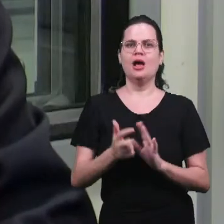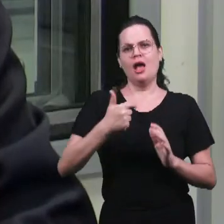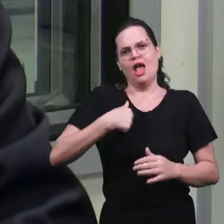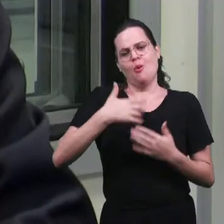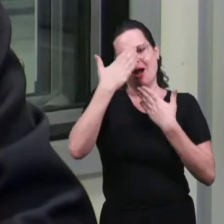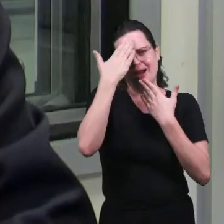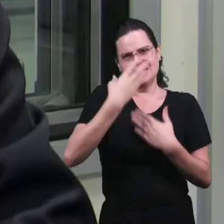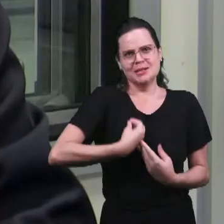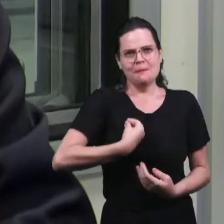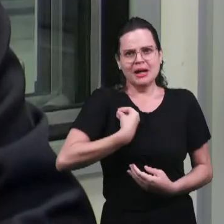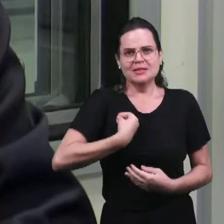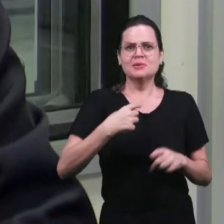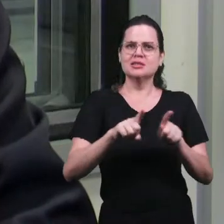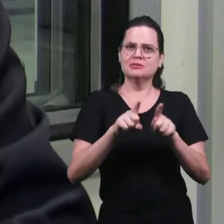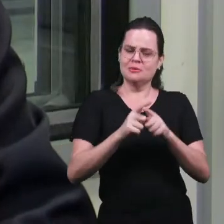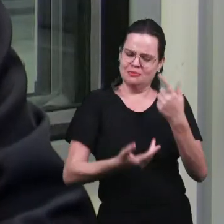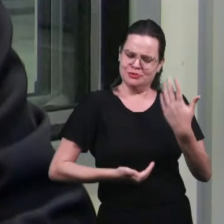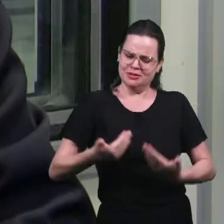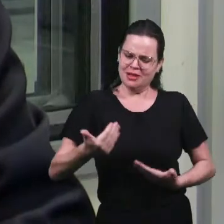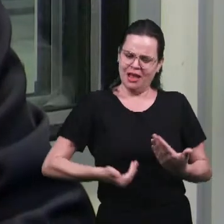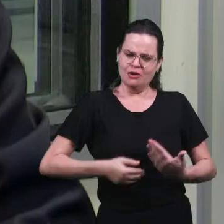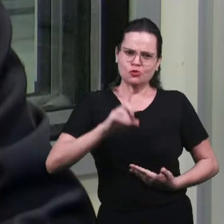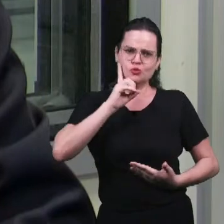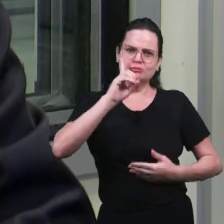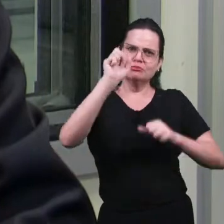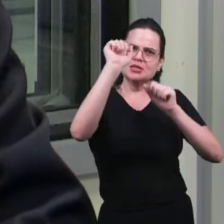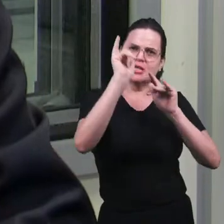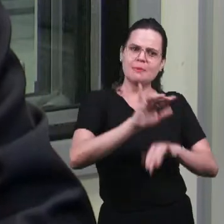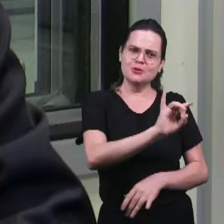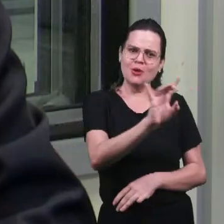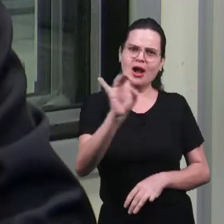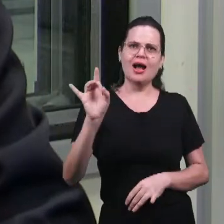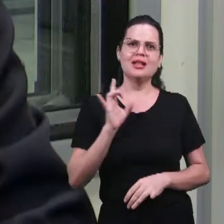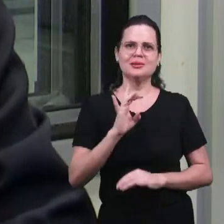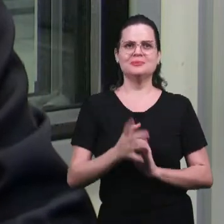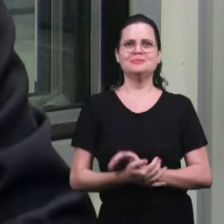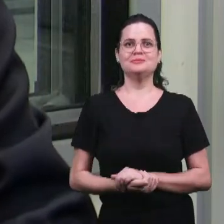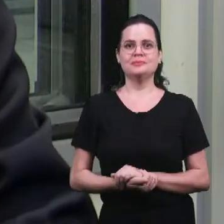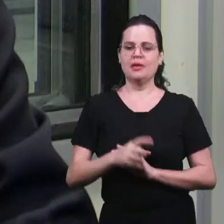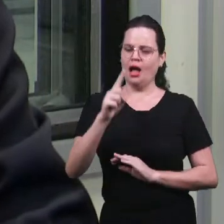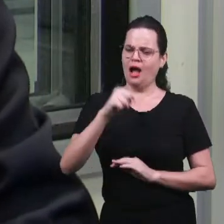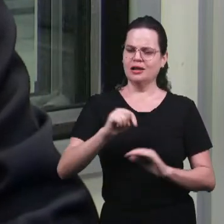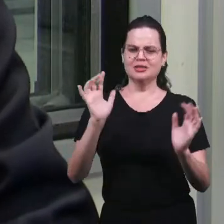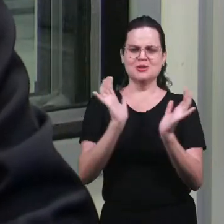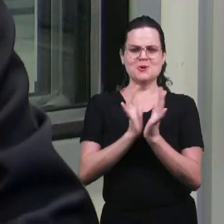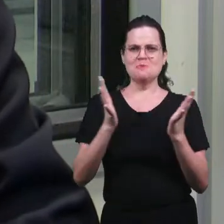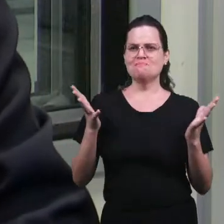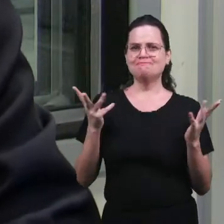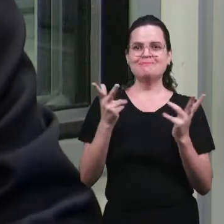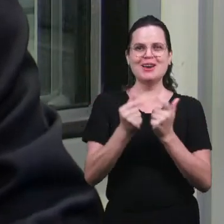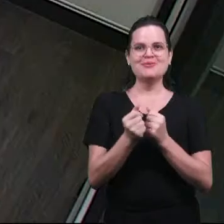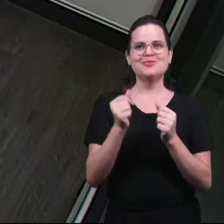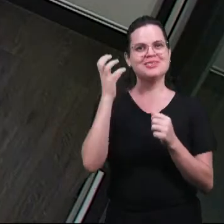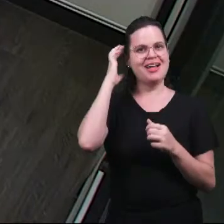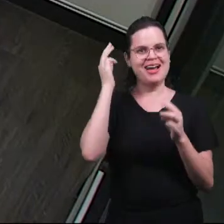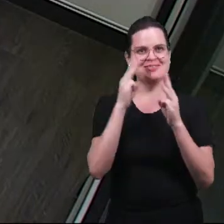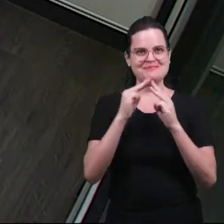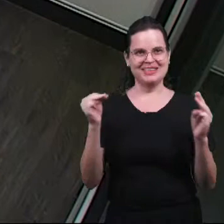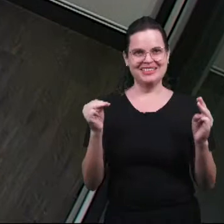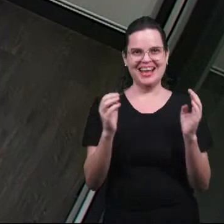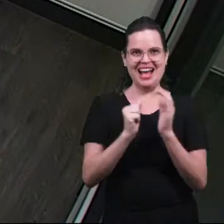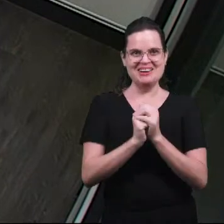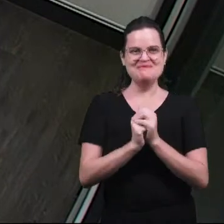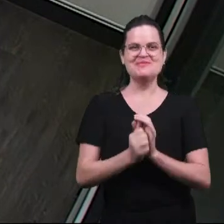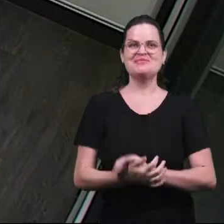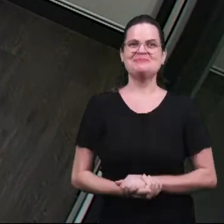participação, agradeço aos irmãos, e o Senhor abençoe a cada um dos irmãos. Amém. E essa equipe maravilhosa aqui da Rádio Manaim. Amém, glória amém. A Deus, a paz do